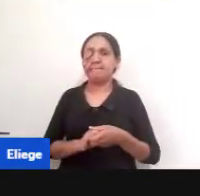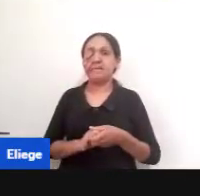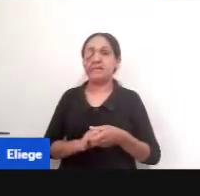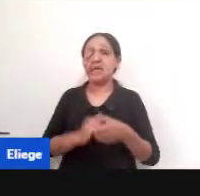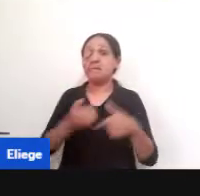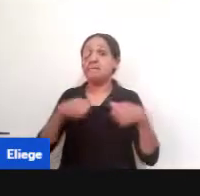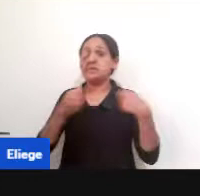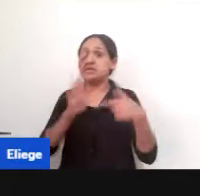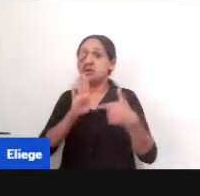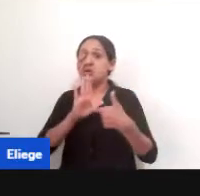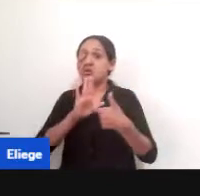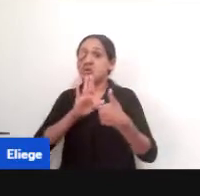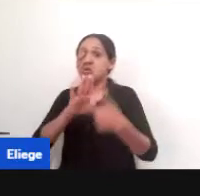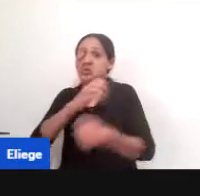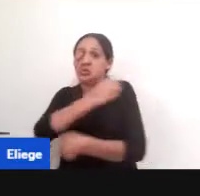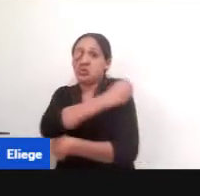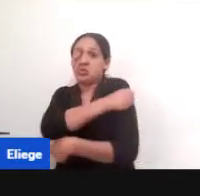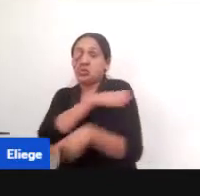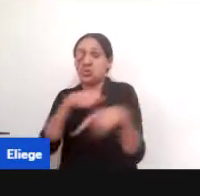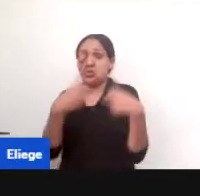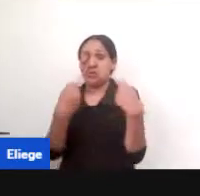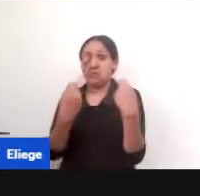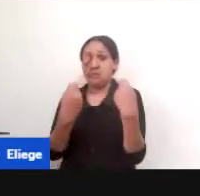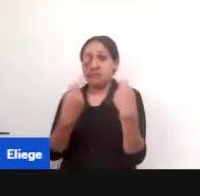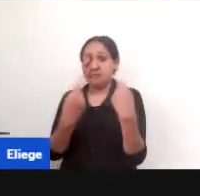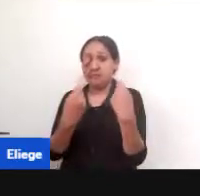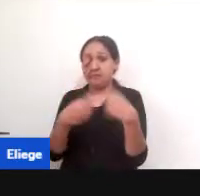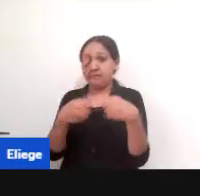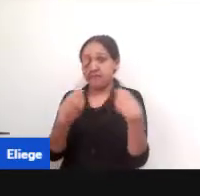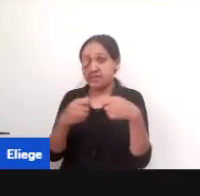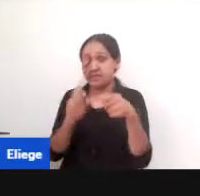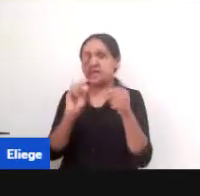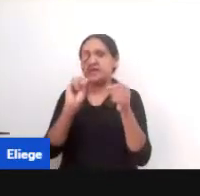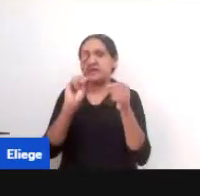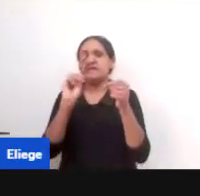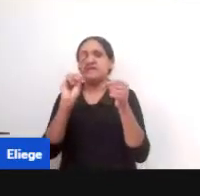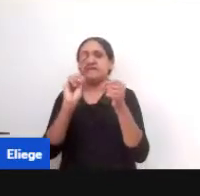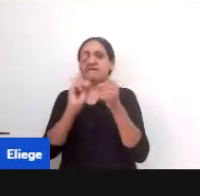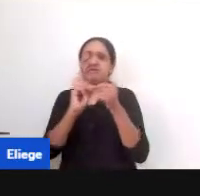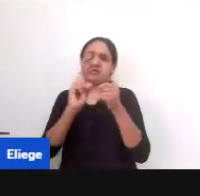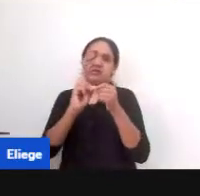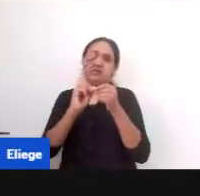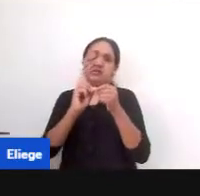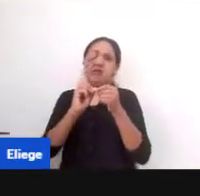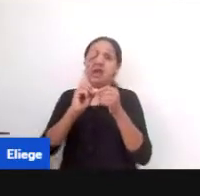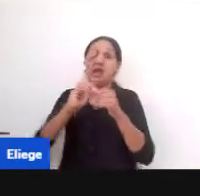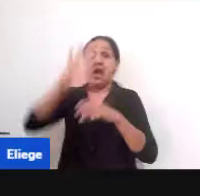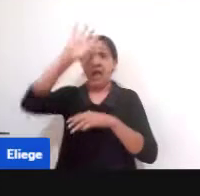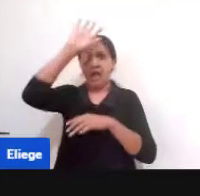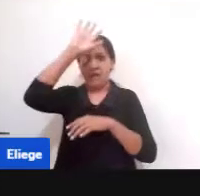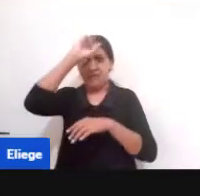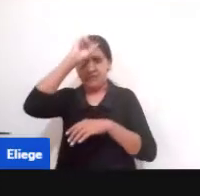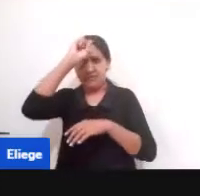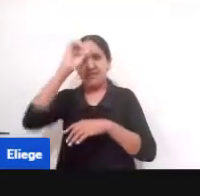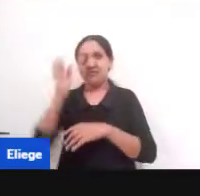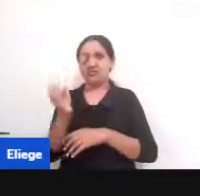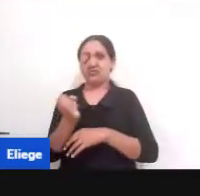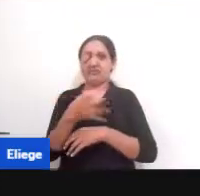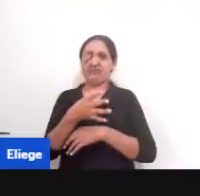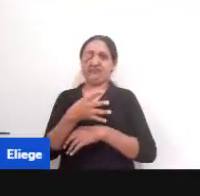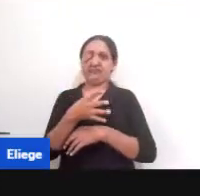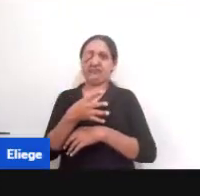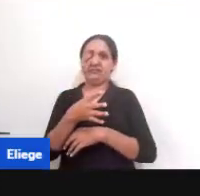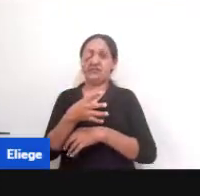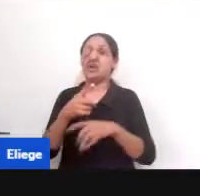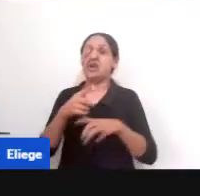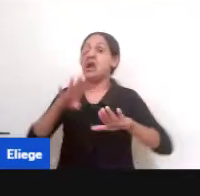ele precisa adquirir aquele conhecimento que talvez ele até